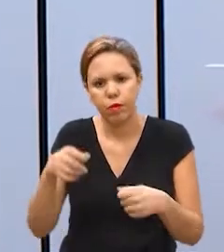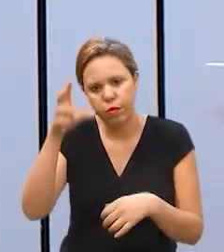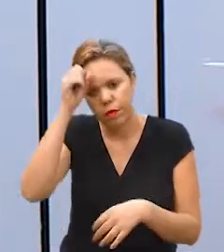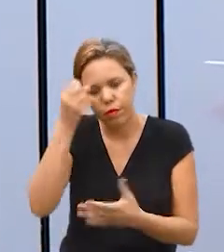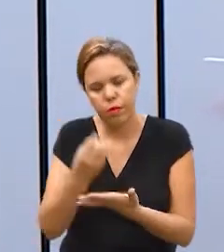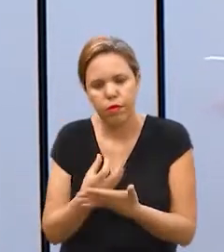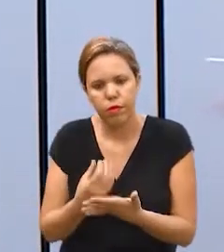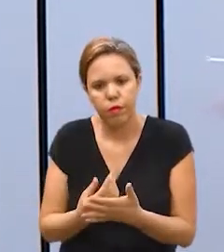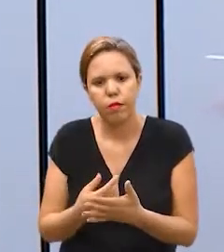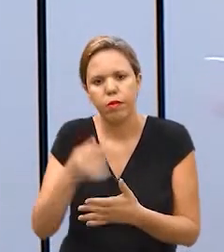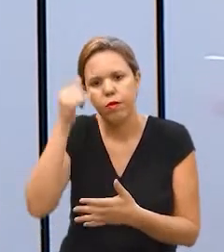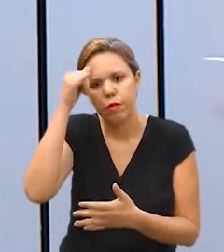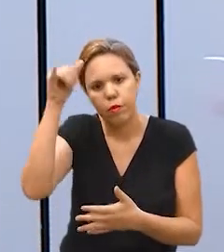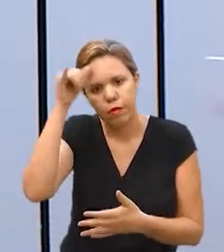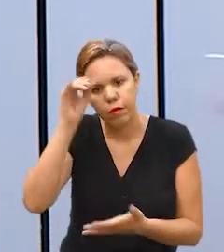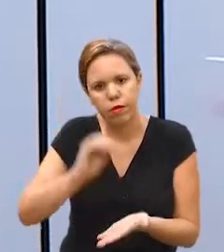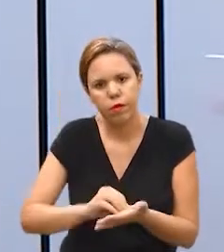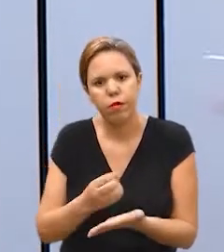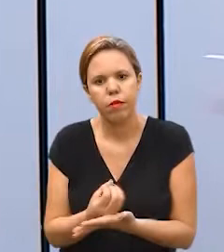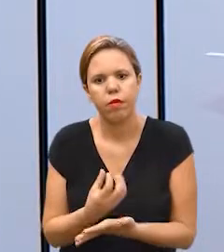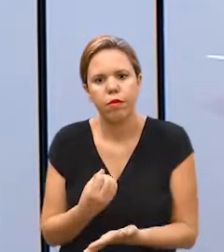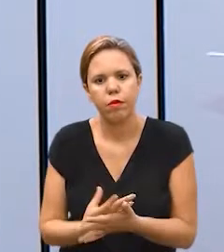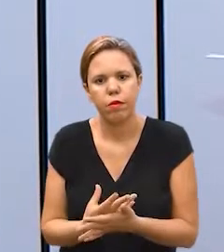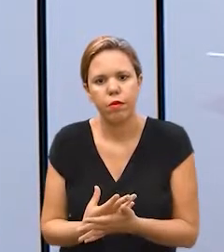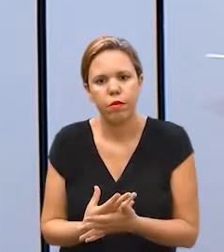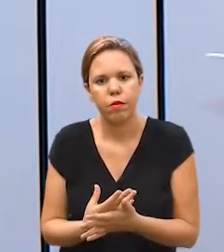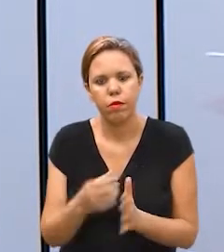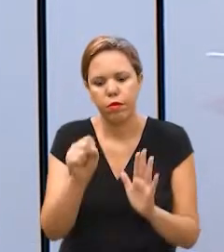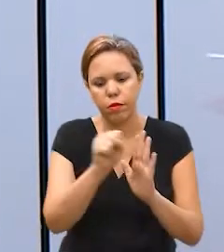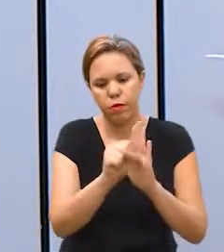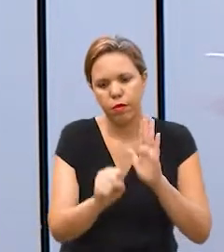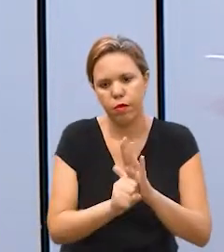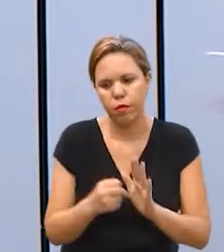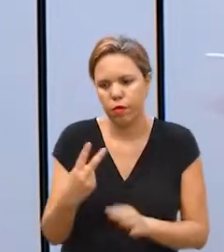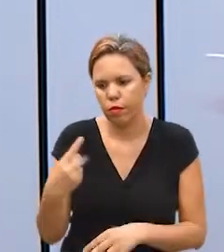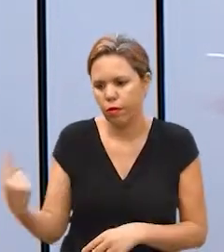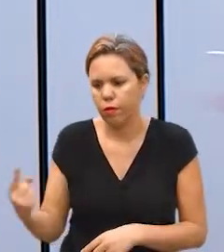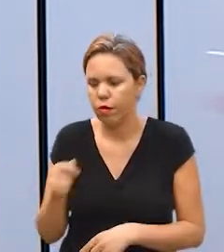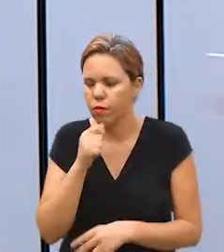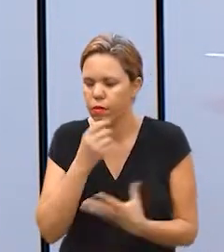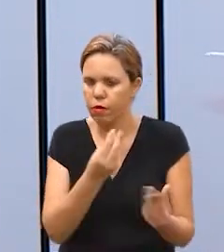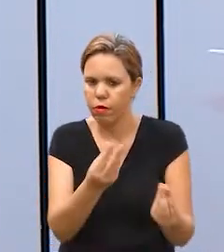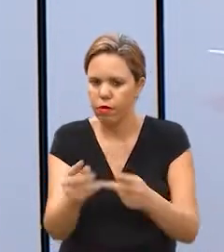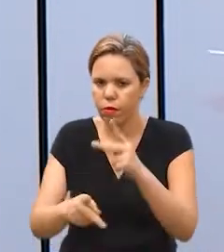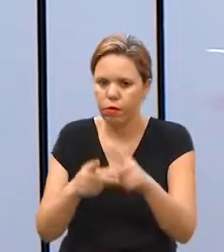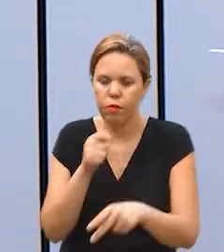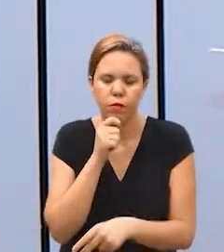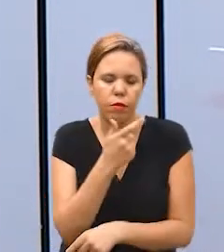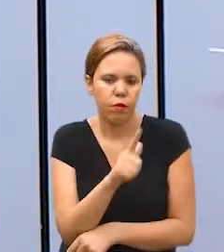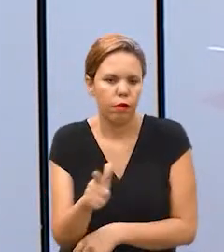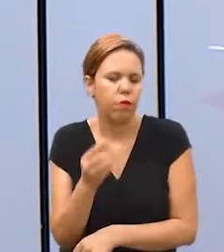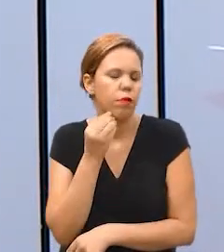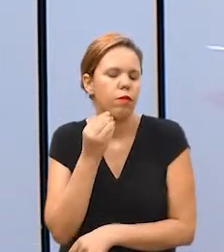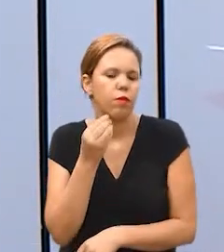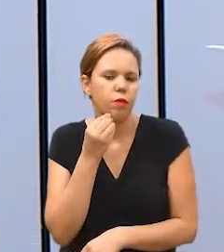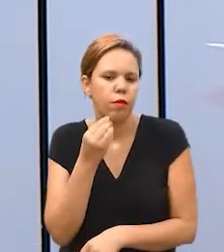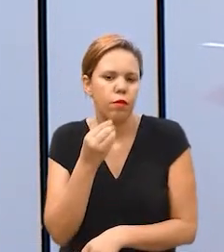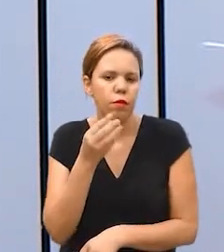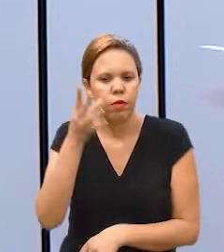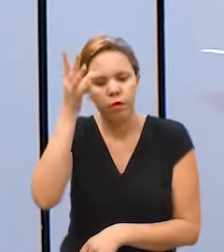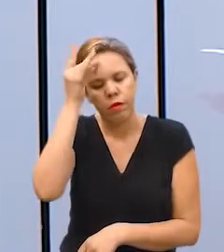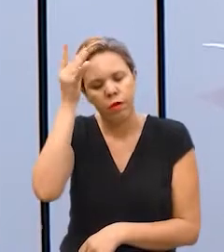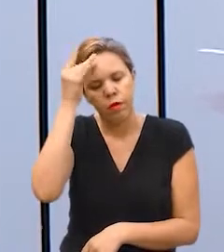analfabetismo. Em pleno século XXI, nós ainda temos muitas pessoas que infelizmente não tiveram oportunidade de